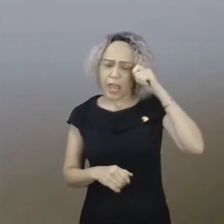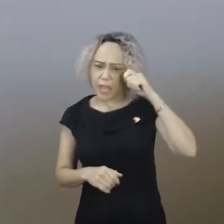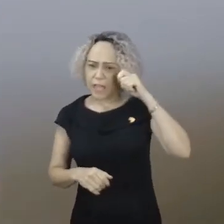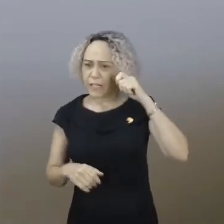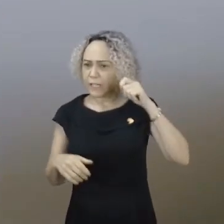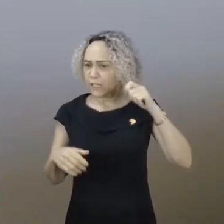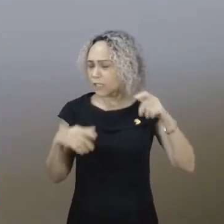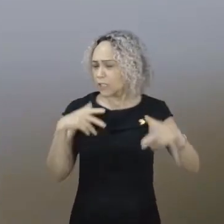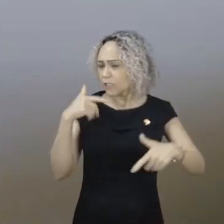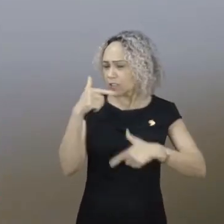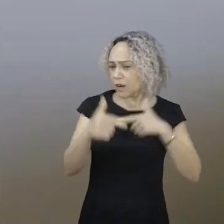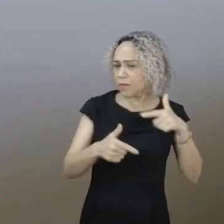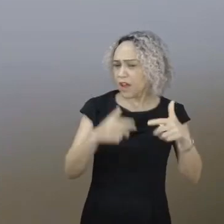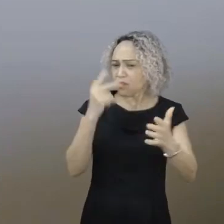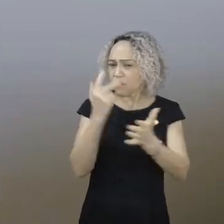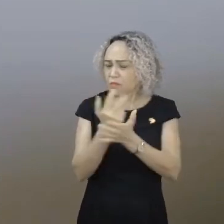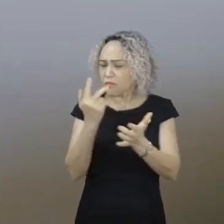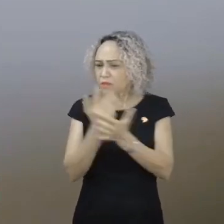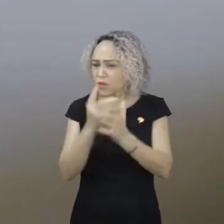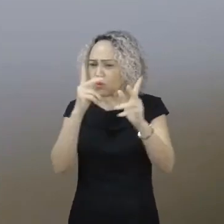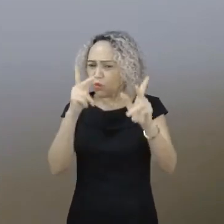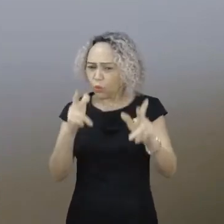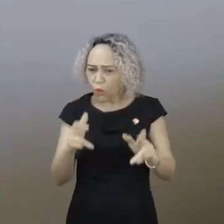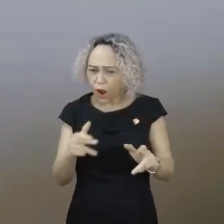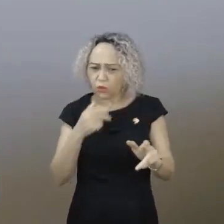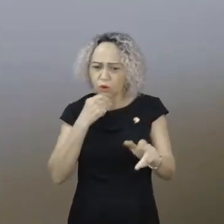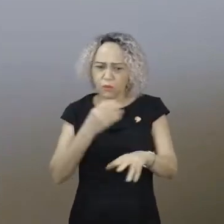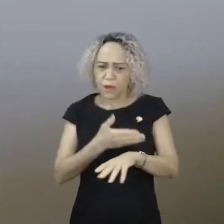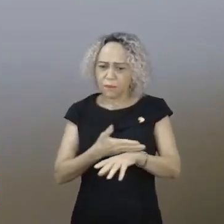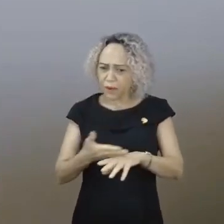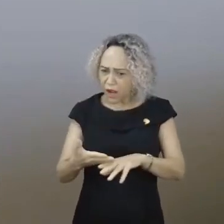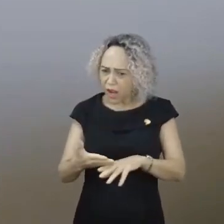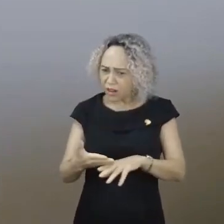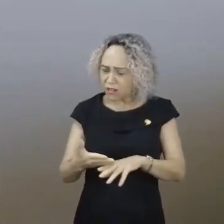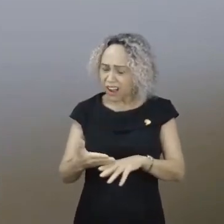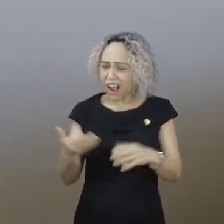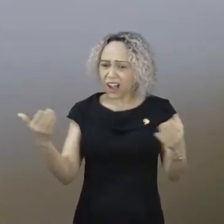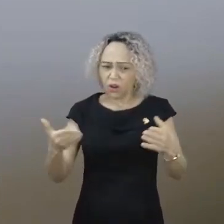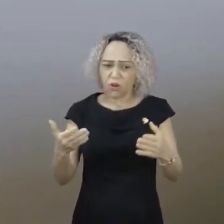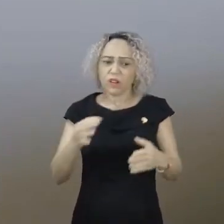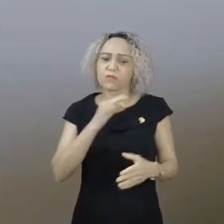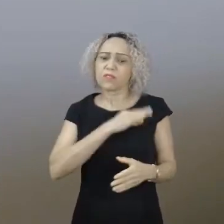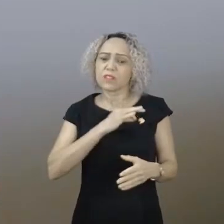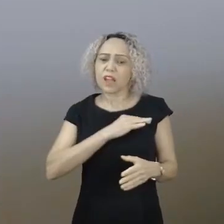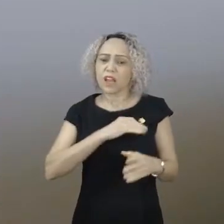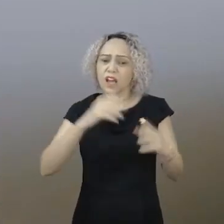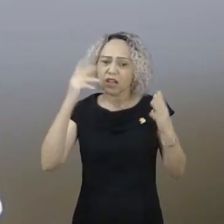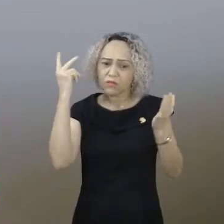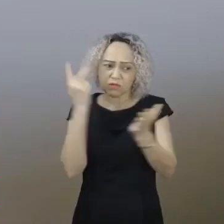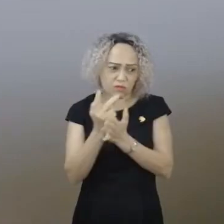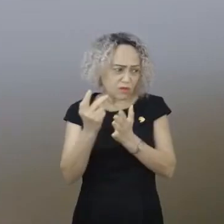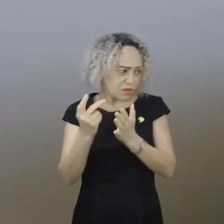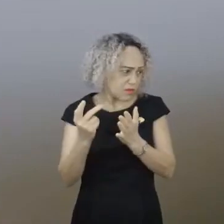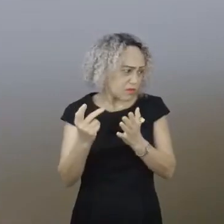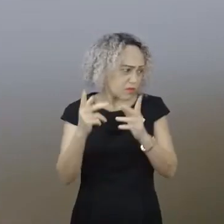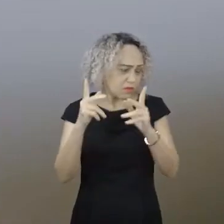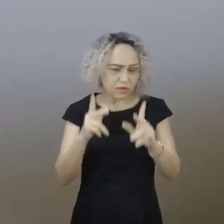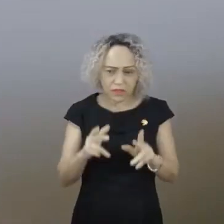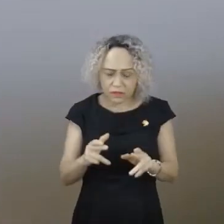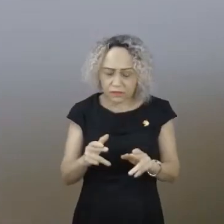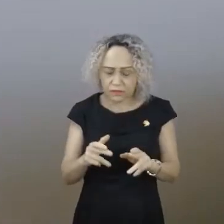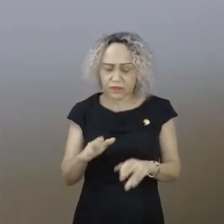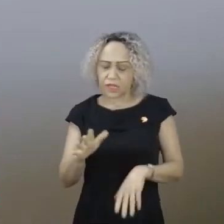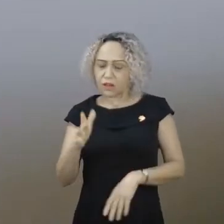sociedade tem que se apropriar dela, porque a multa ela é forte, viu? Então, aqueles que não querem cumprir, tem que